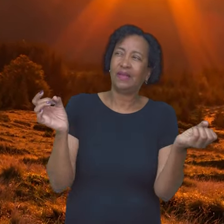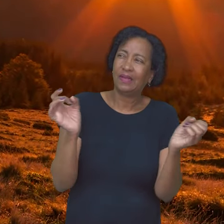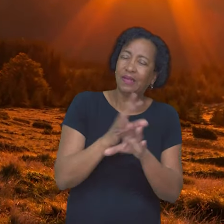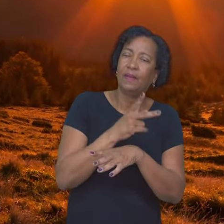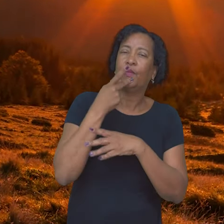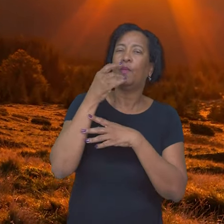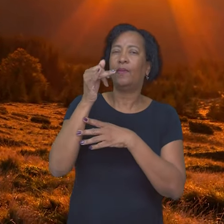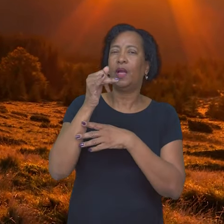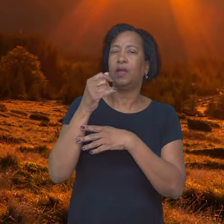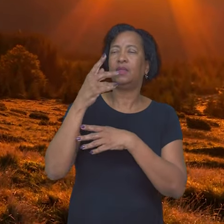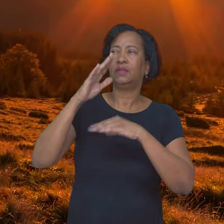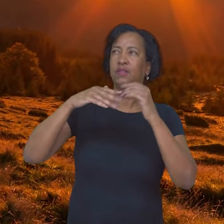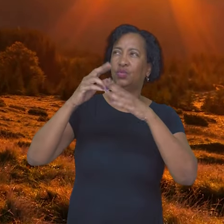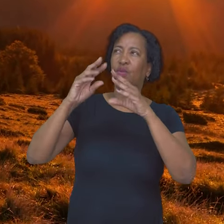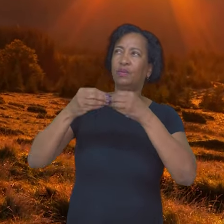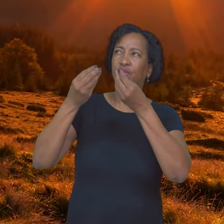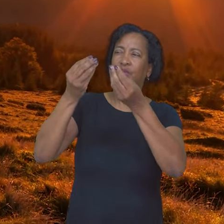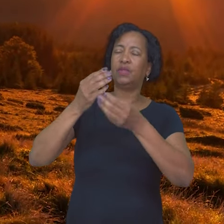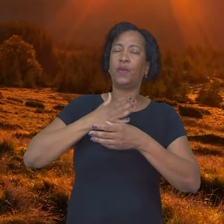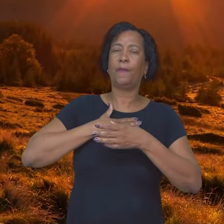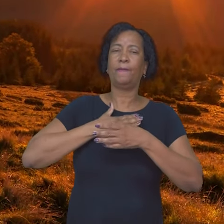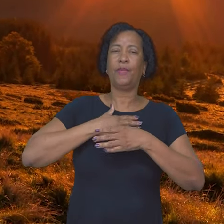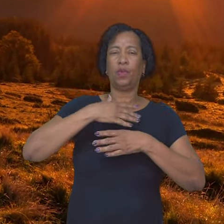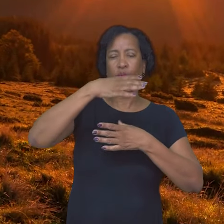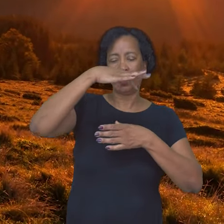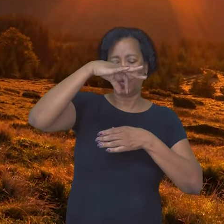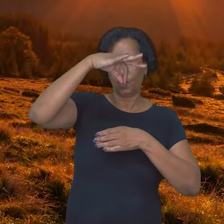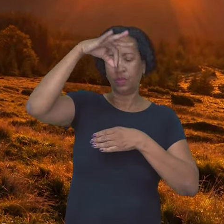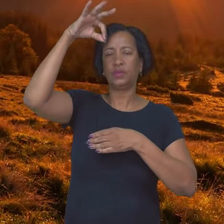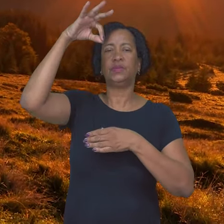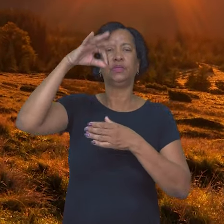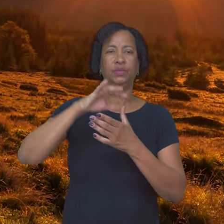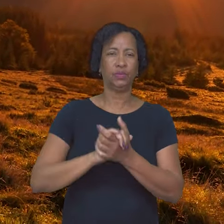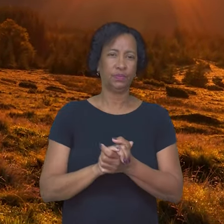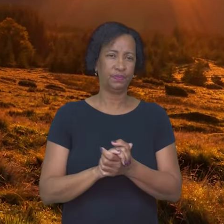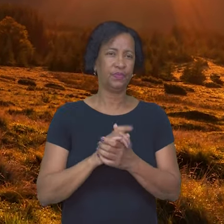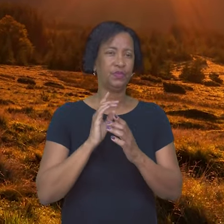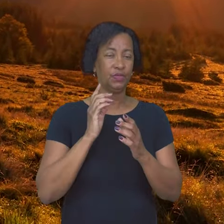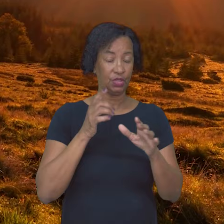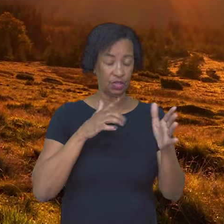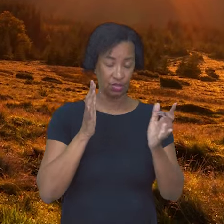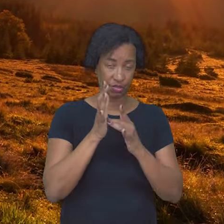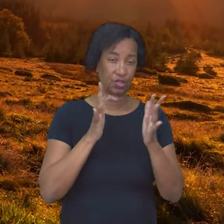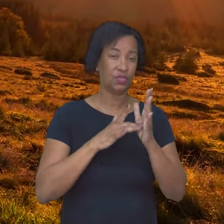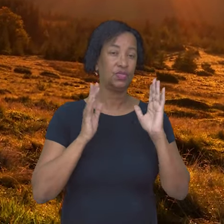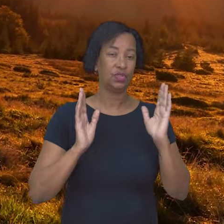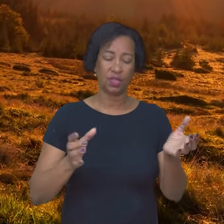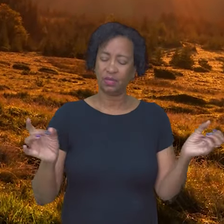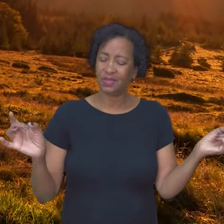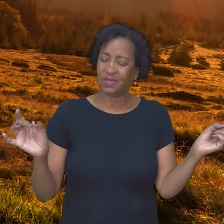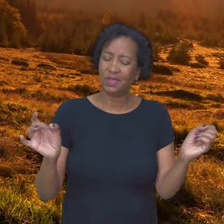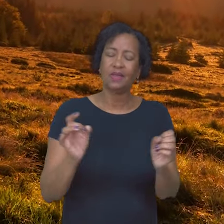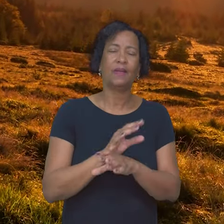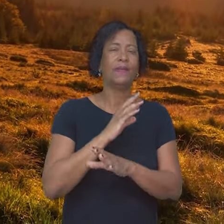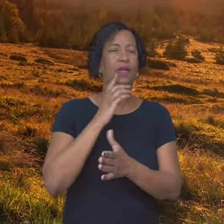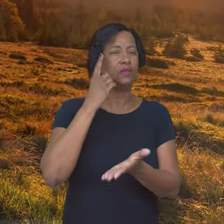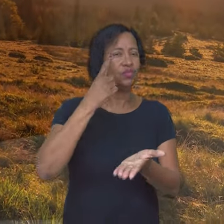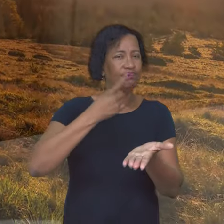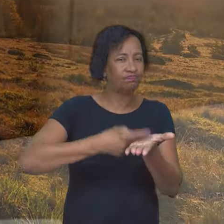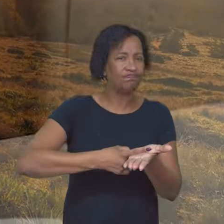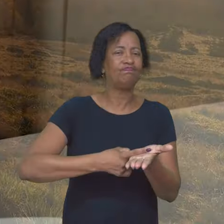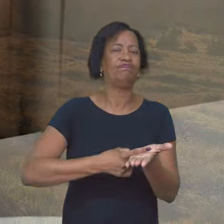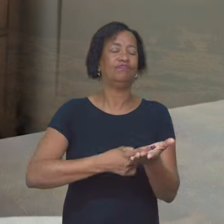espírito ele Jesus tinha completado a sua missão ela tinha sido encerrada exatamente ali